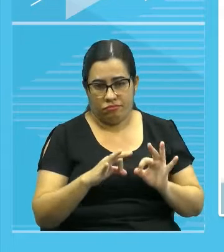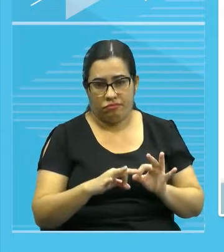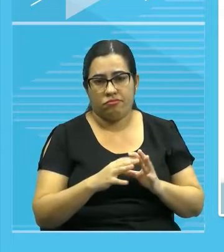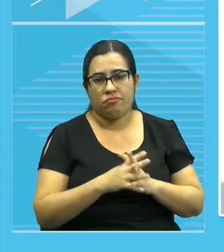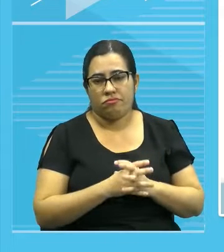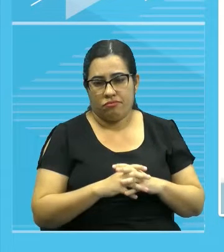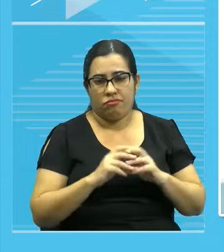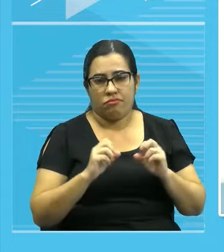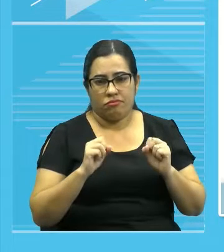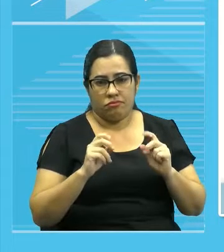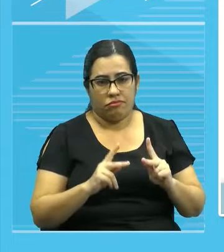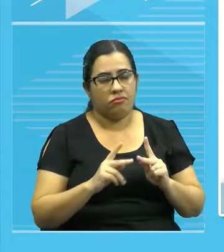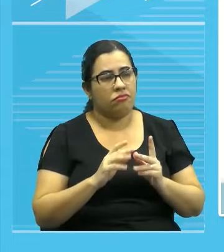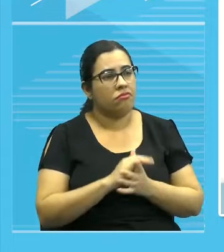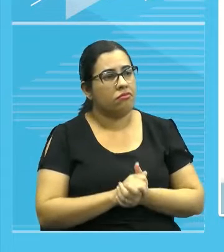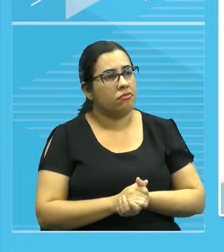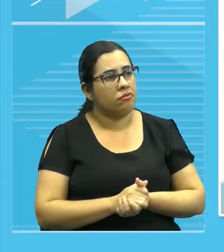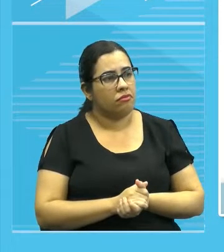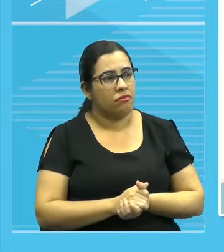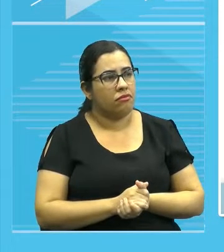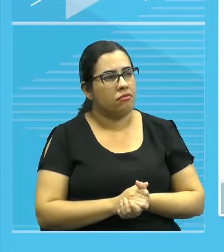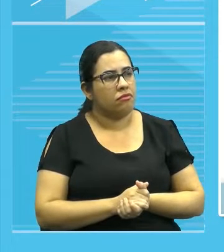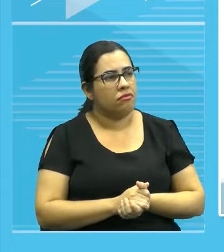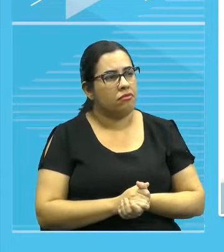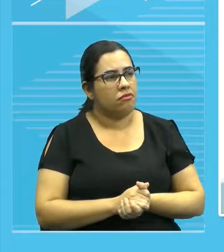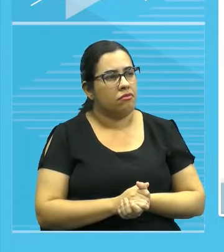tá a gente elimina